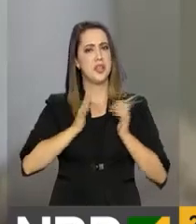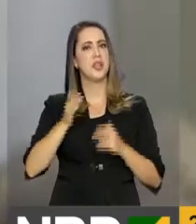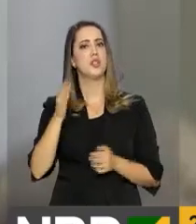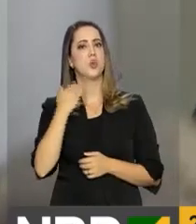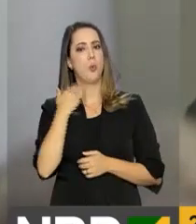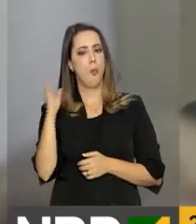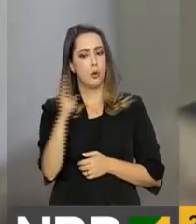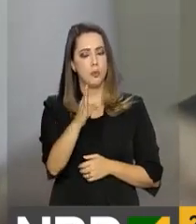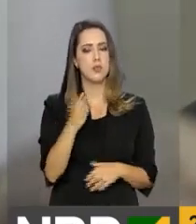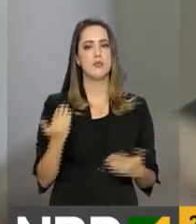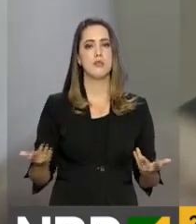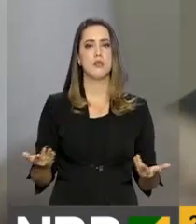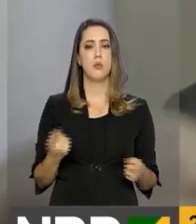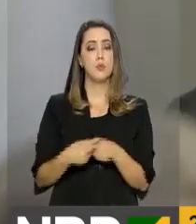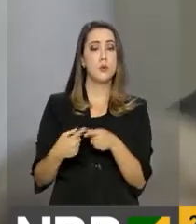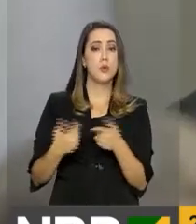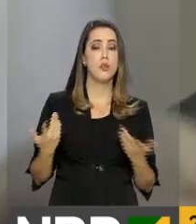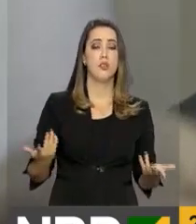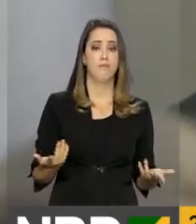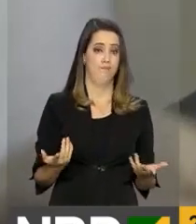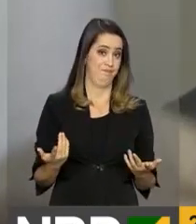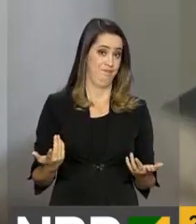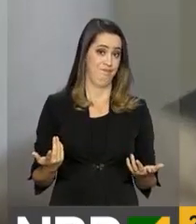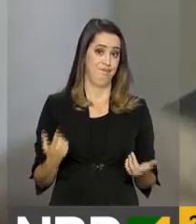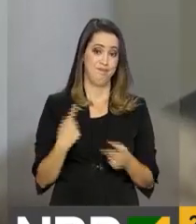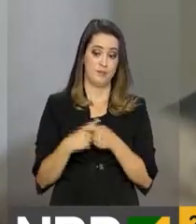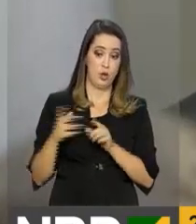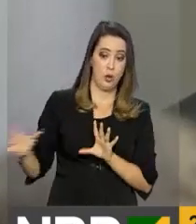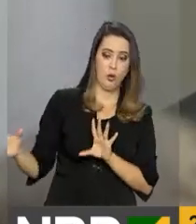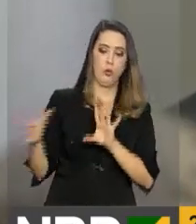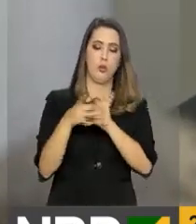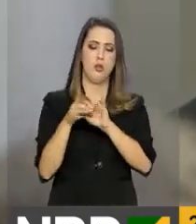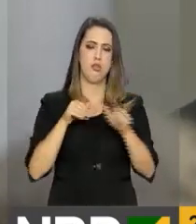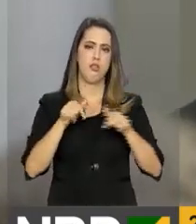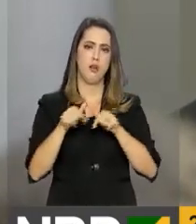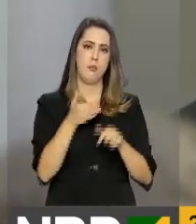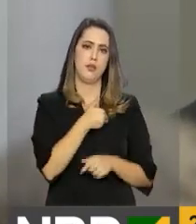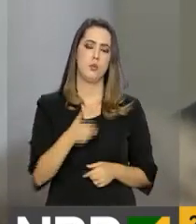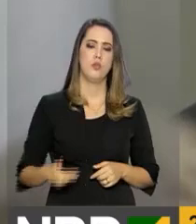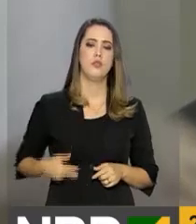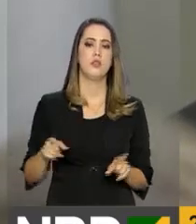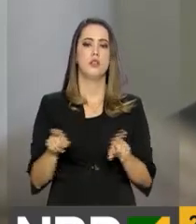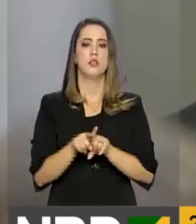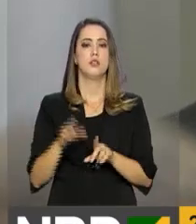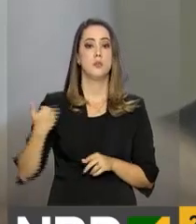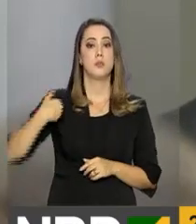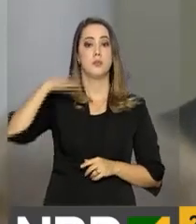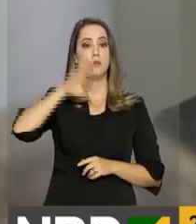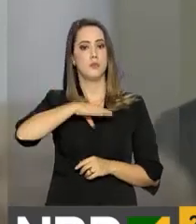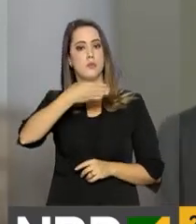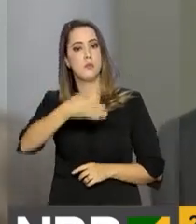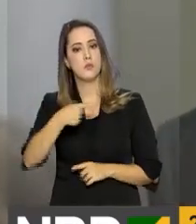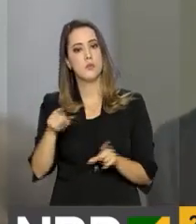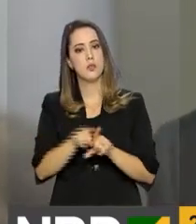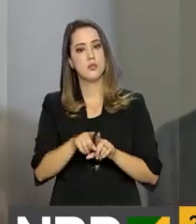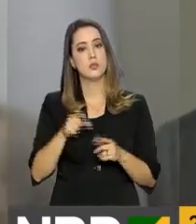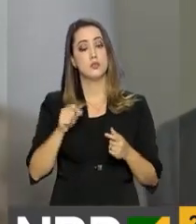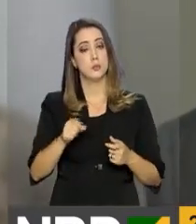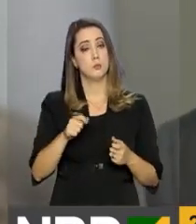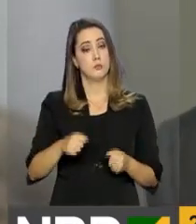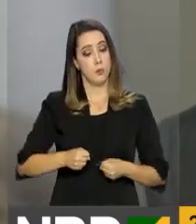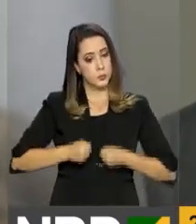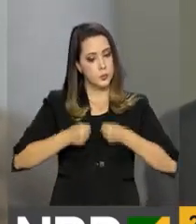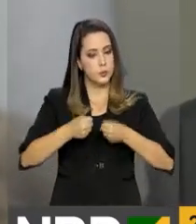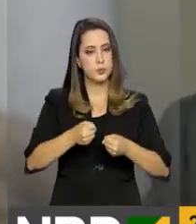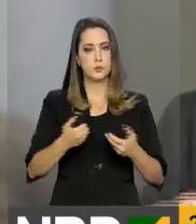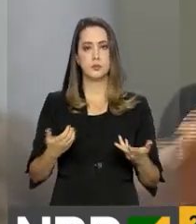isso fruto do quê? Fruto de uma ação conjugada do governo e, digamos, mais do que coragem, talvez ousadia, não